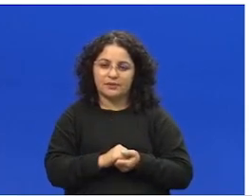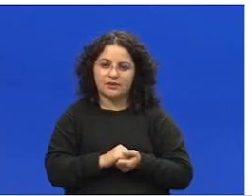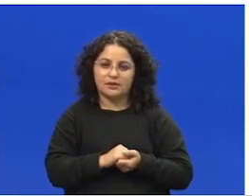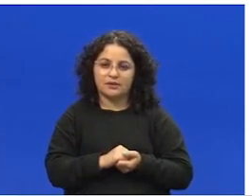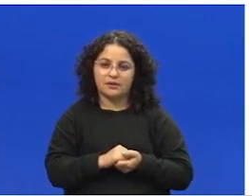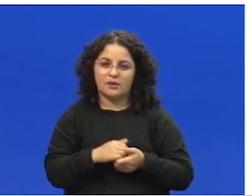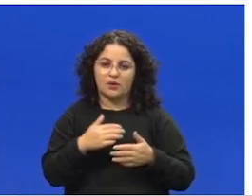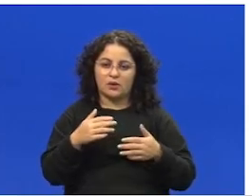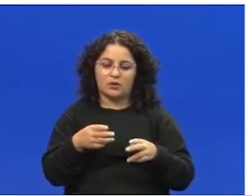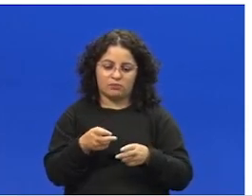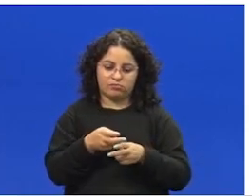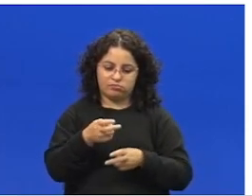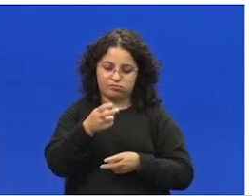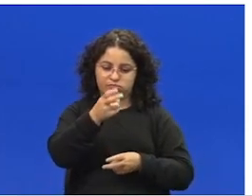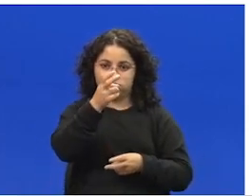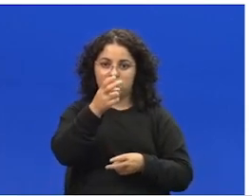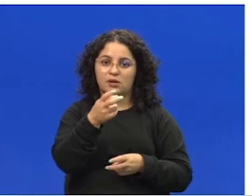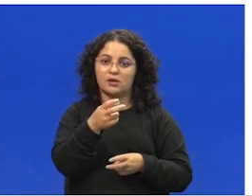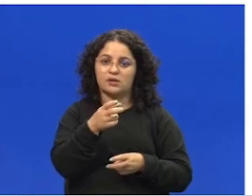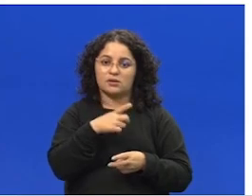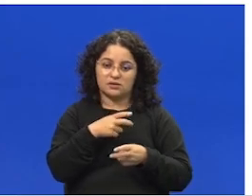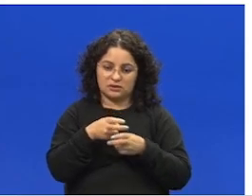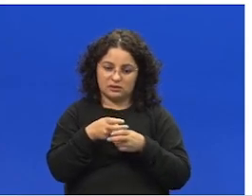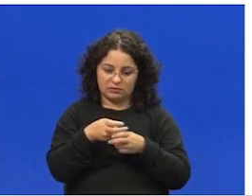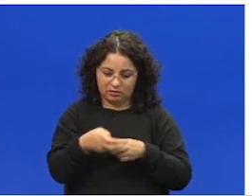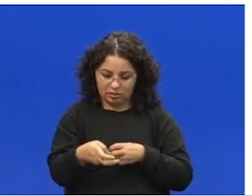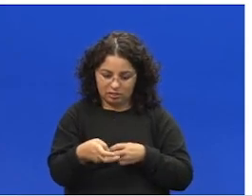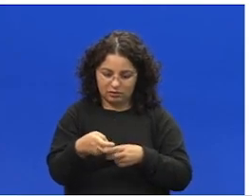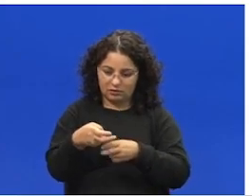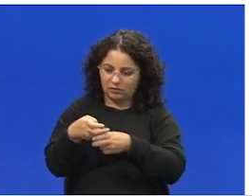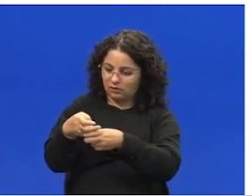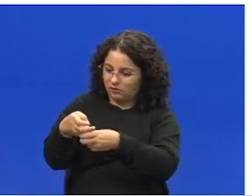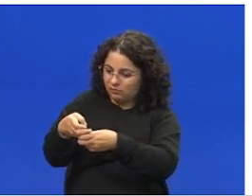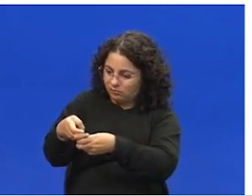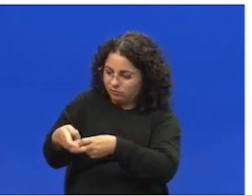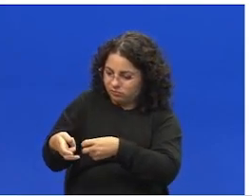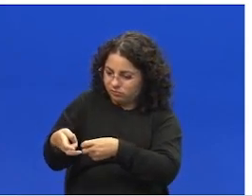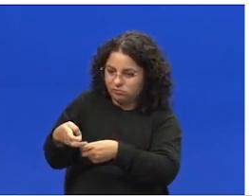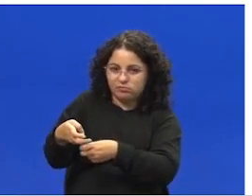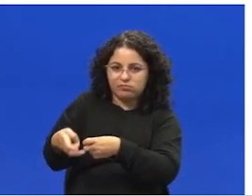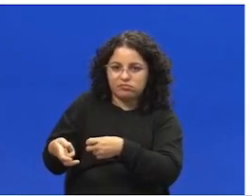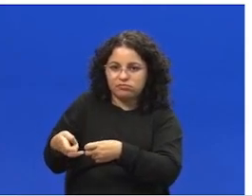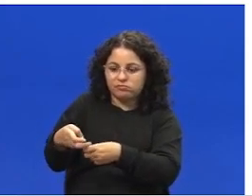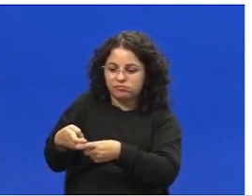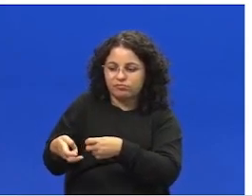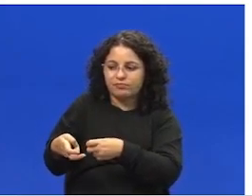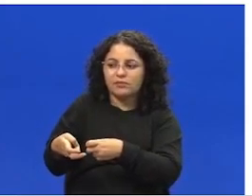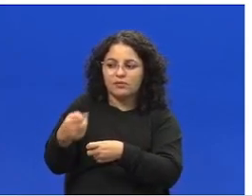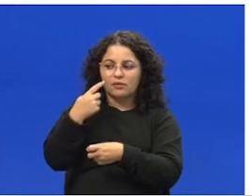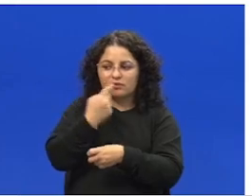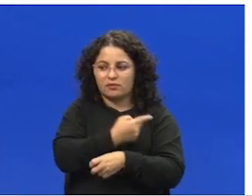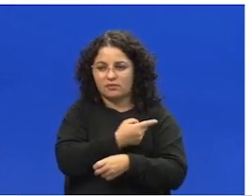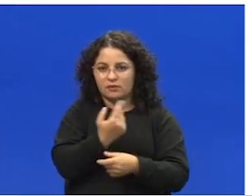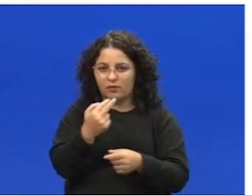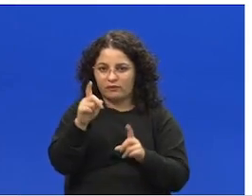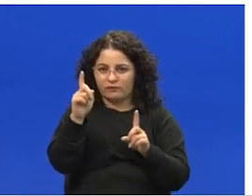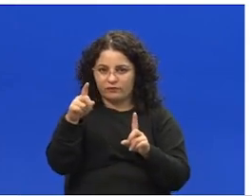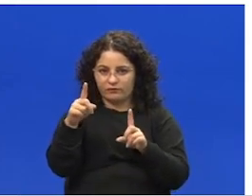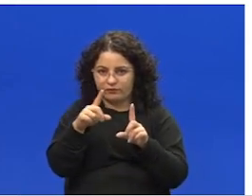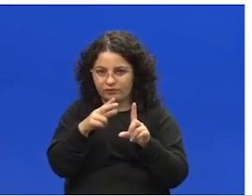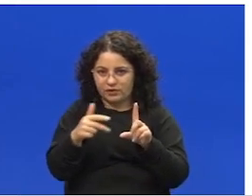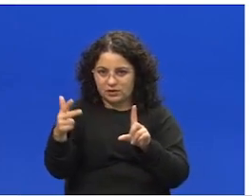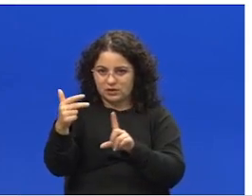do corpo vertebral está escorregado, né? Está desalinhado com o segmento inferior. O